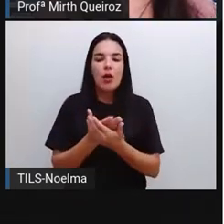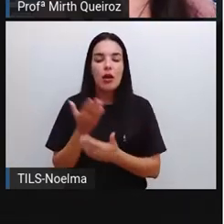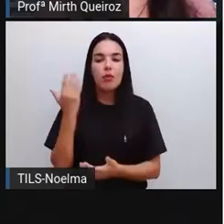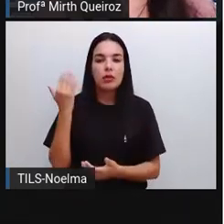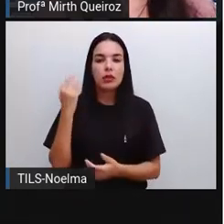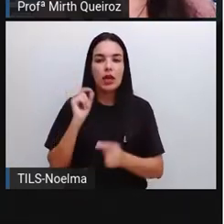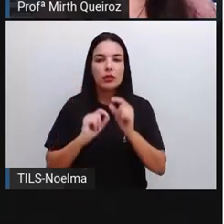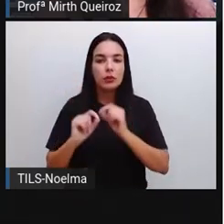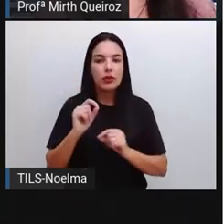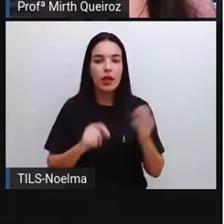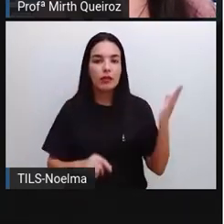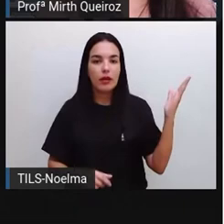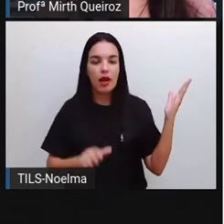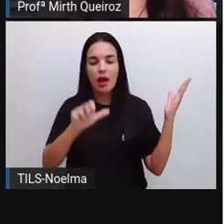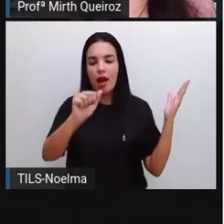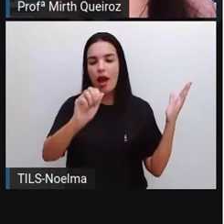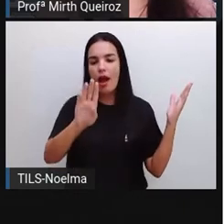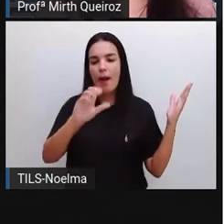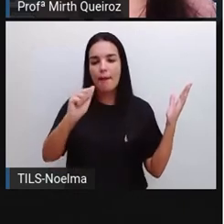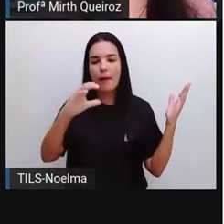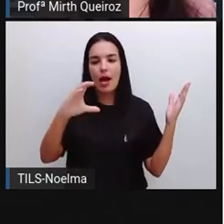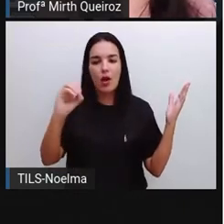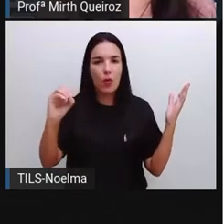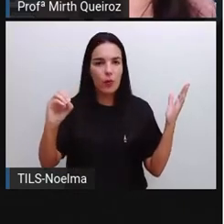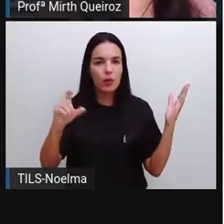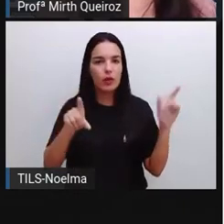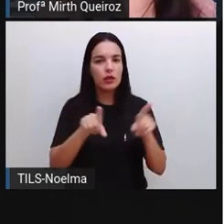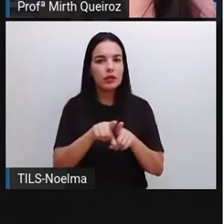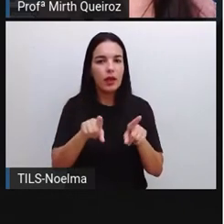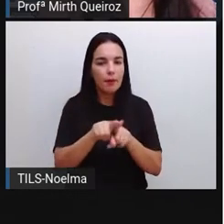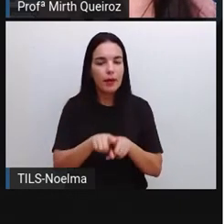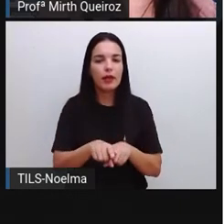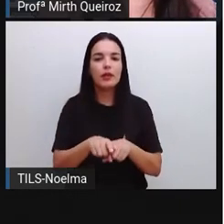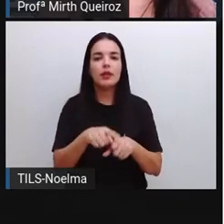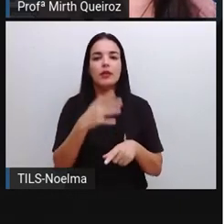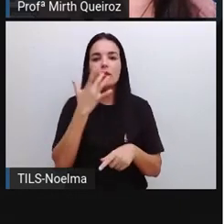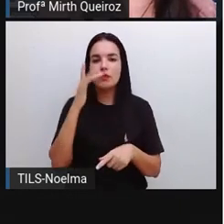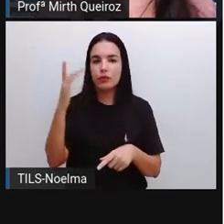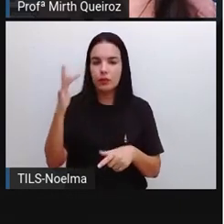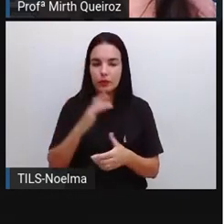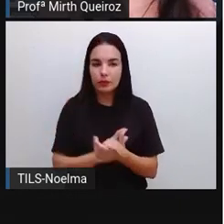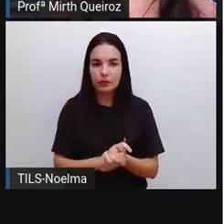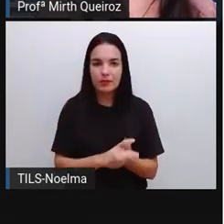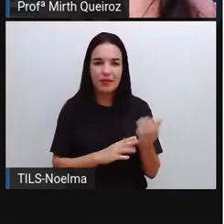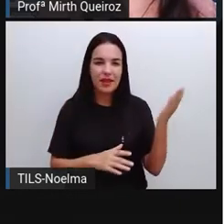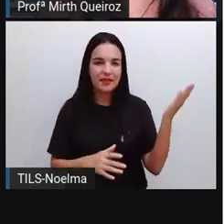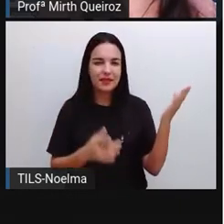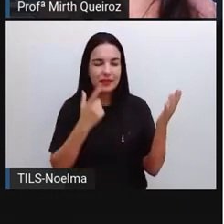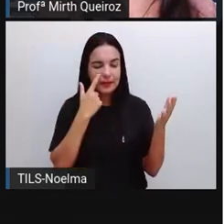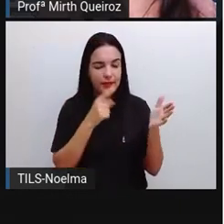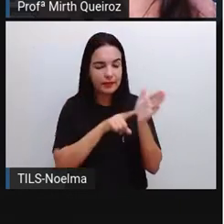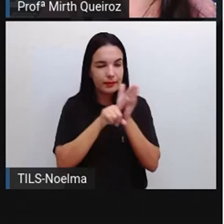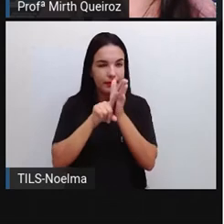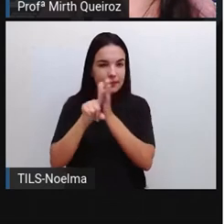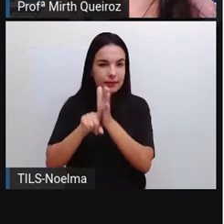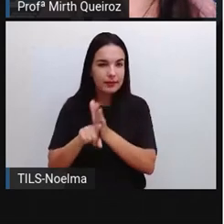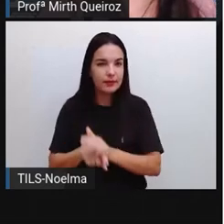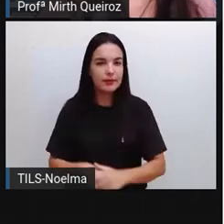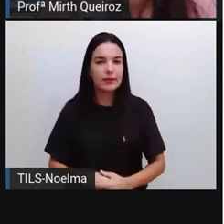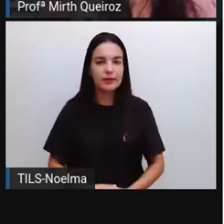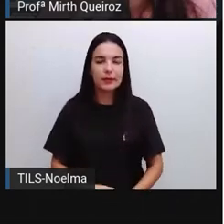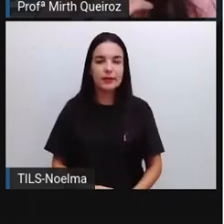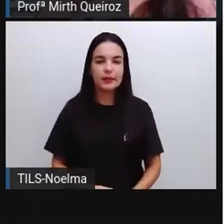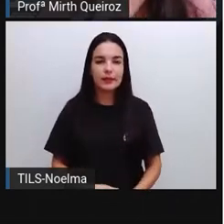vocês o ábaco né e o material dourado e aqui a gente vai analisar que esse